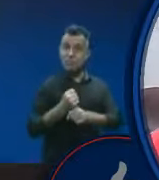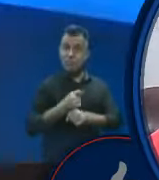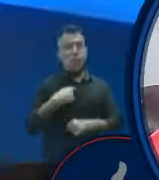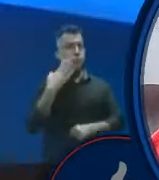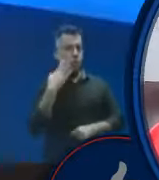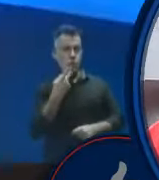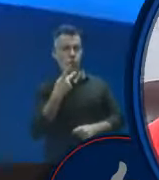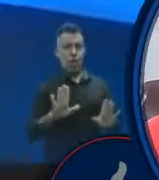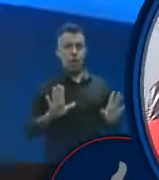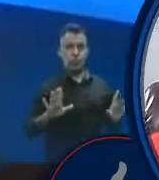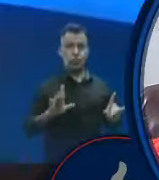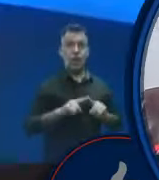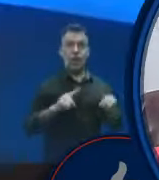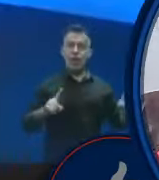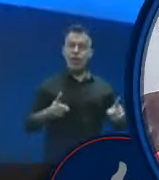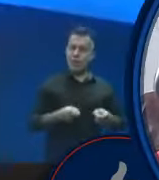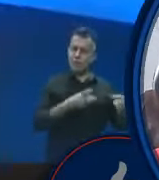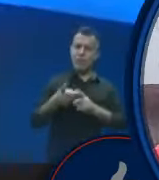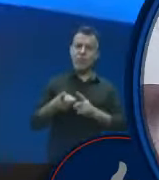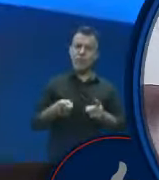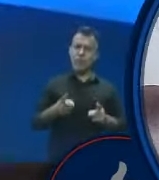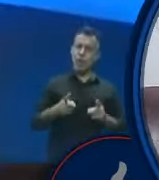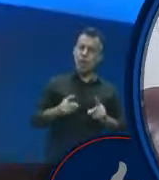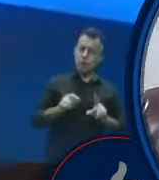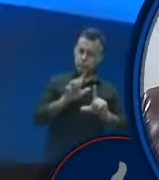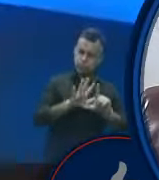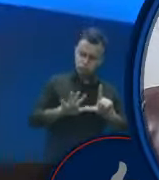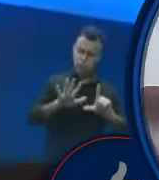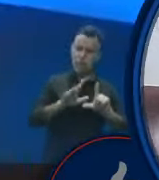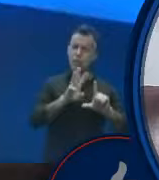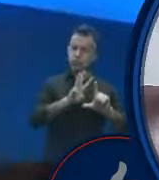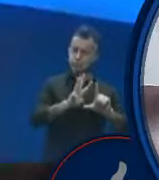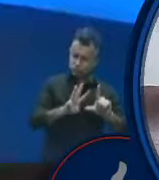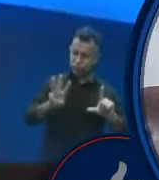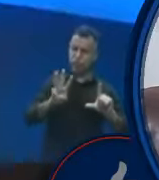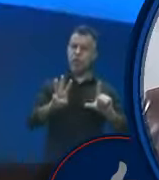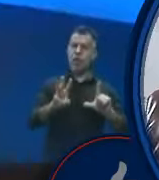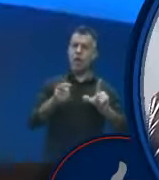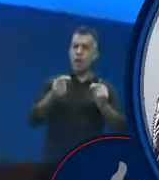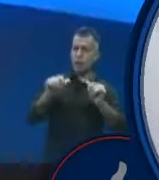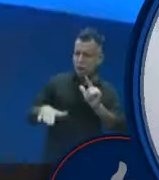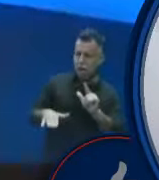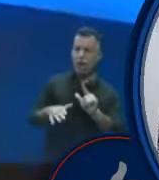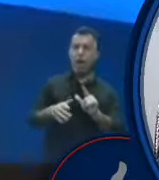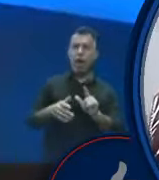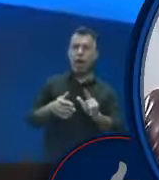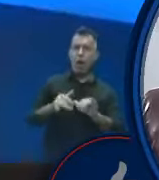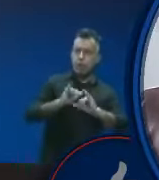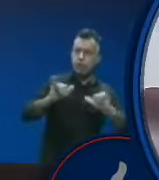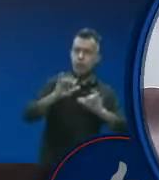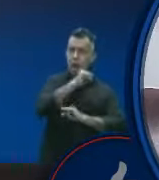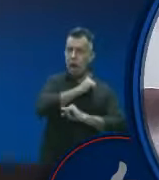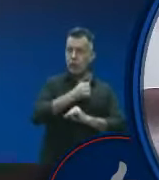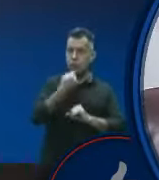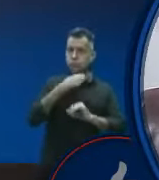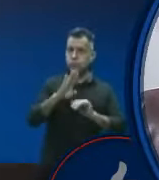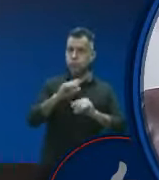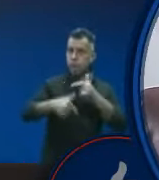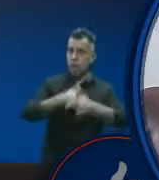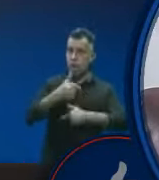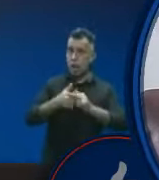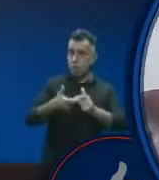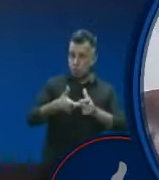eu estou falando. Não importa onde Seller quer vender com plataforma o que tem alta demanda, custo baixo. O P é as vendas da Via Varejo, 3P é terceiro serviço. Vendendo pelo marketplace. Com o